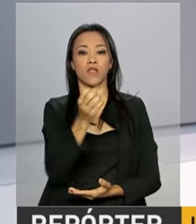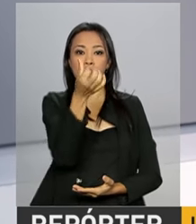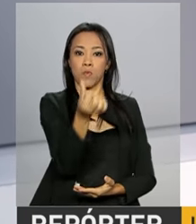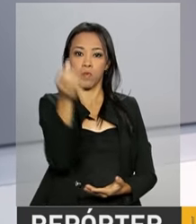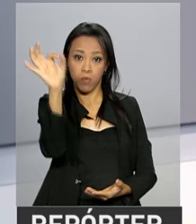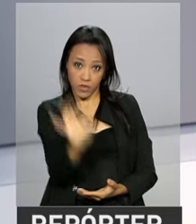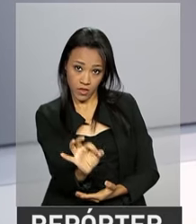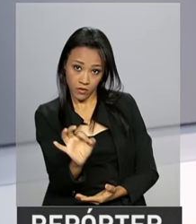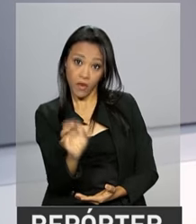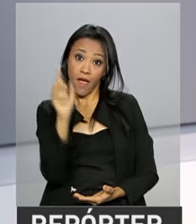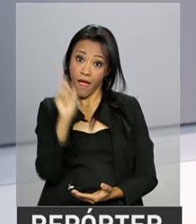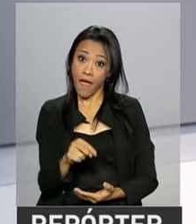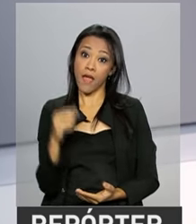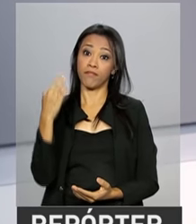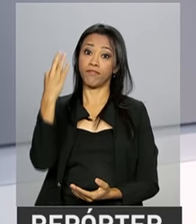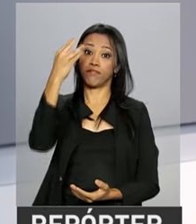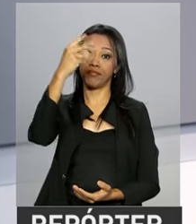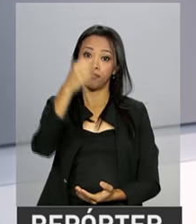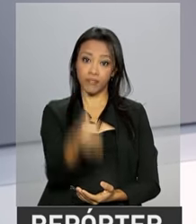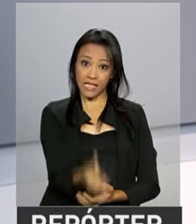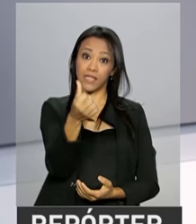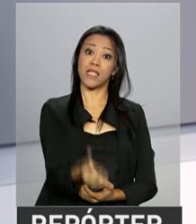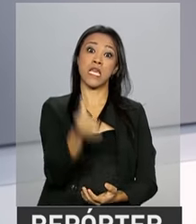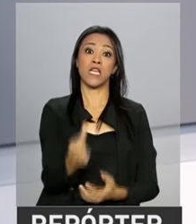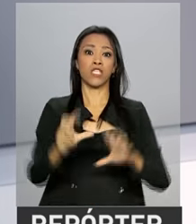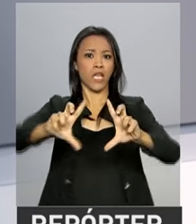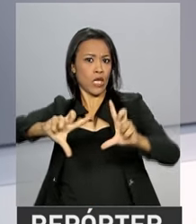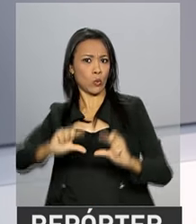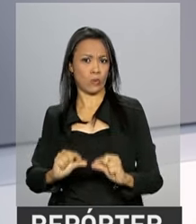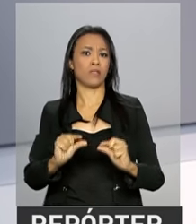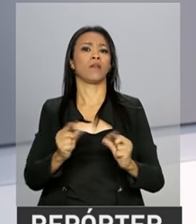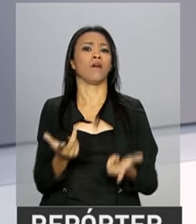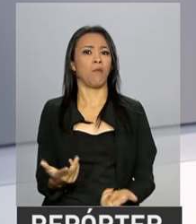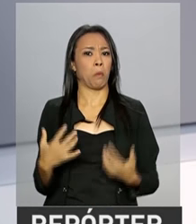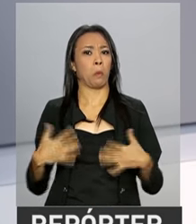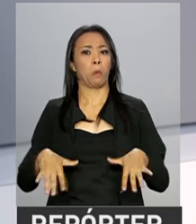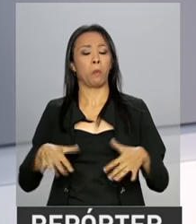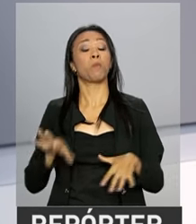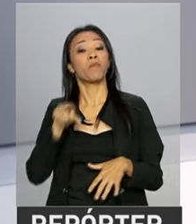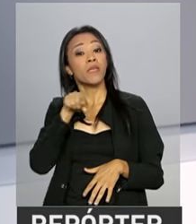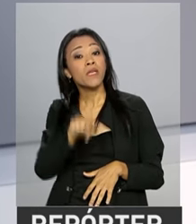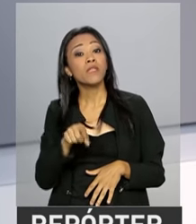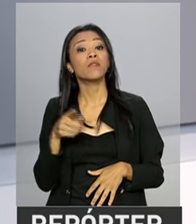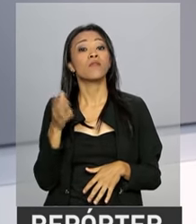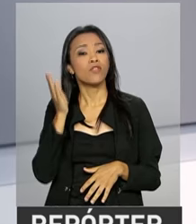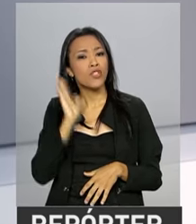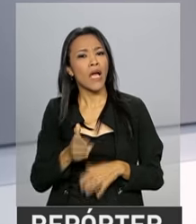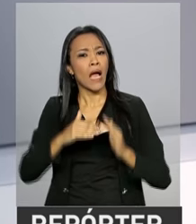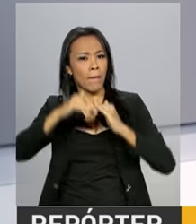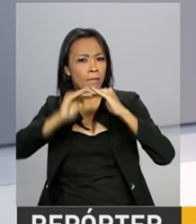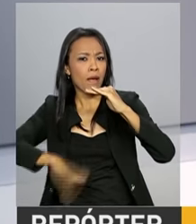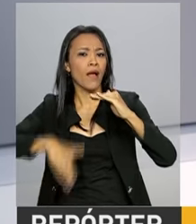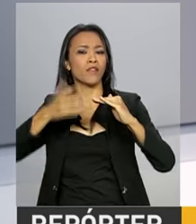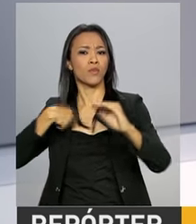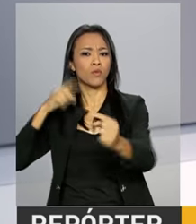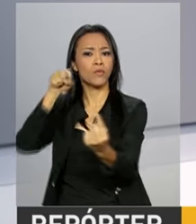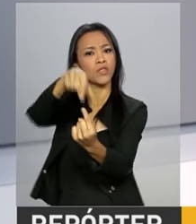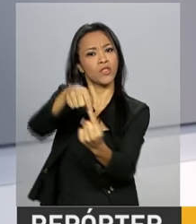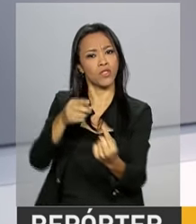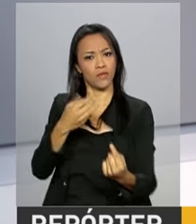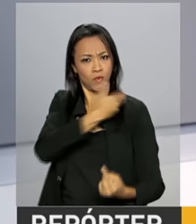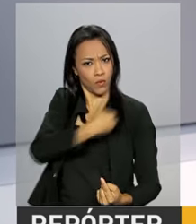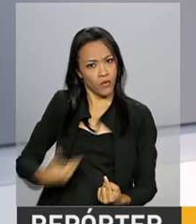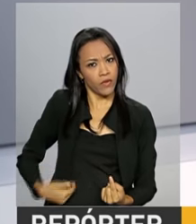cento é a sexta redução seguida prevista pelos especialistas a estimativa já está bem abaixo do centro da meta que é de